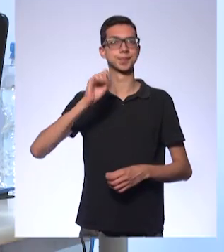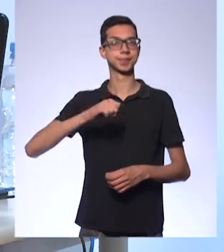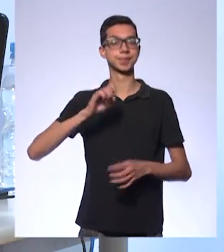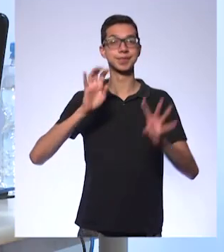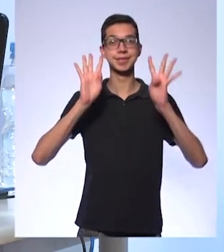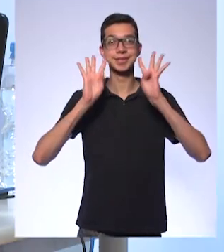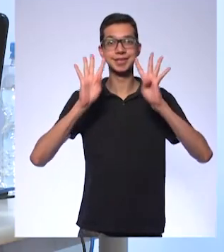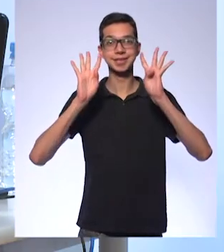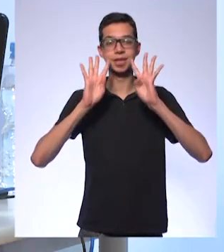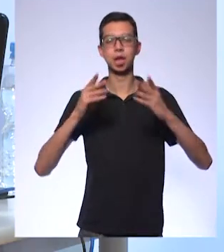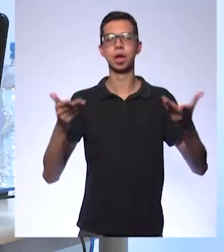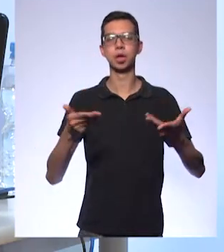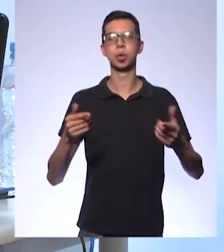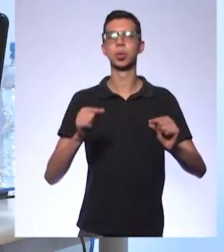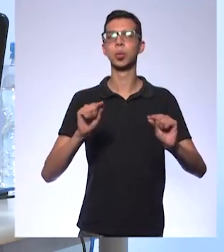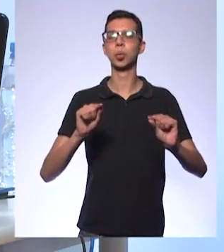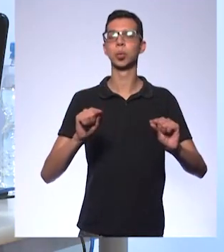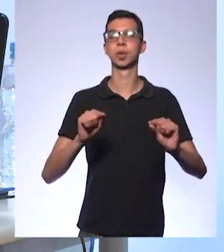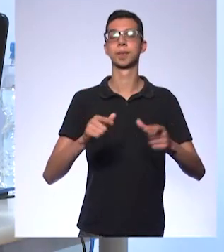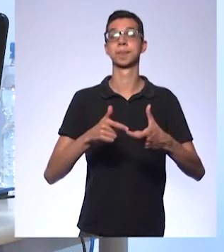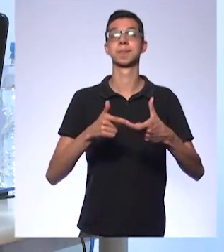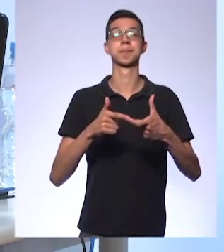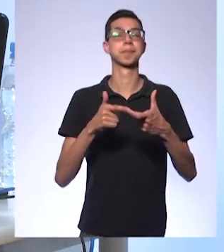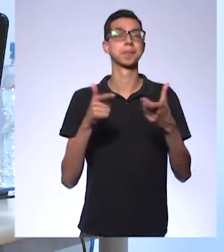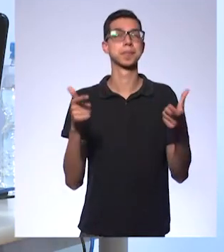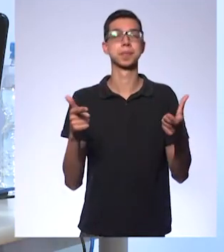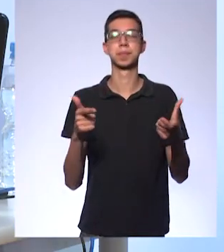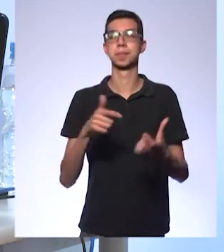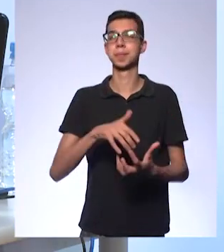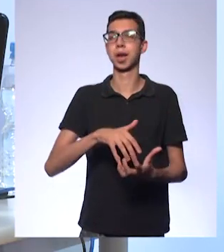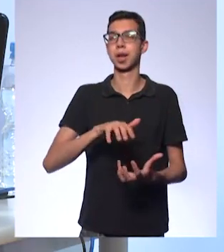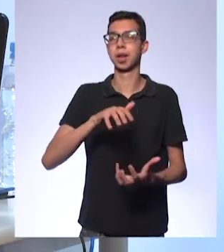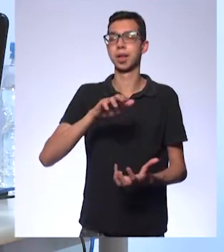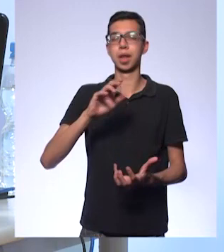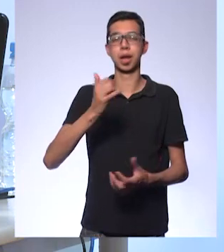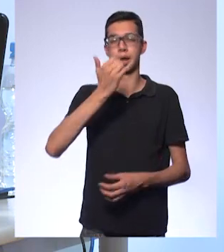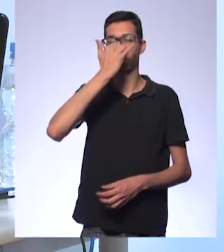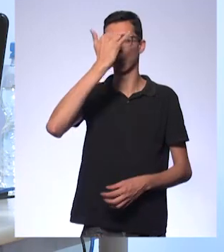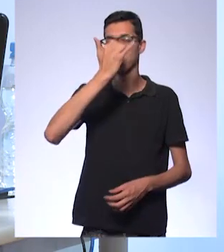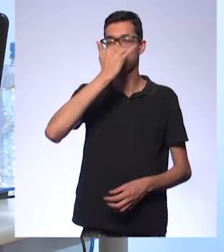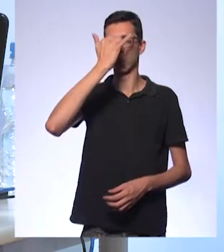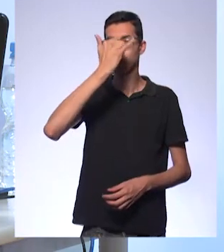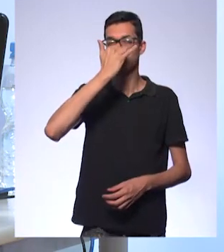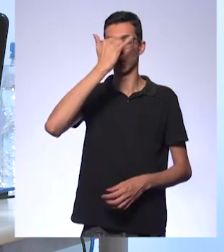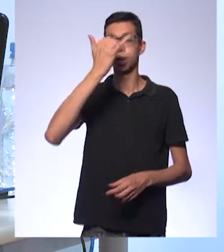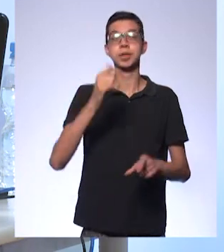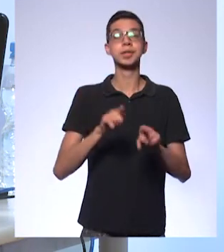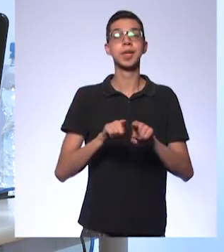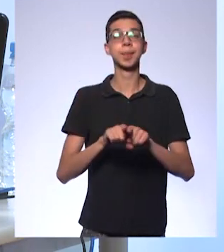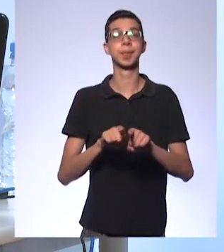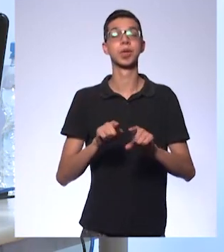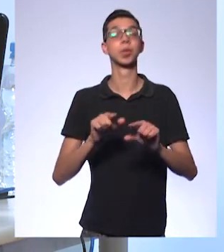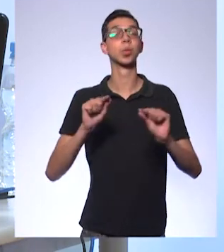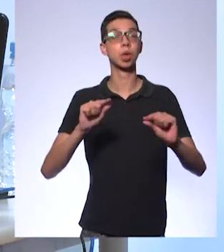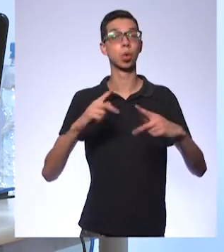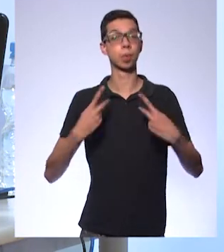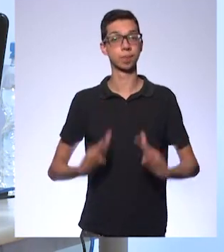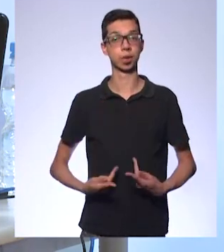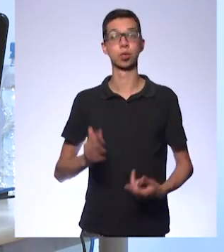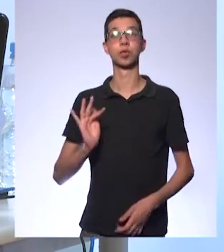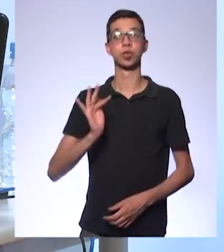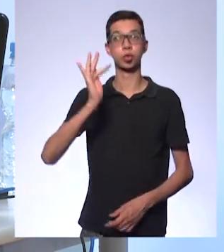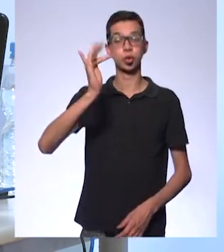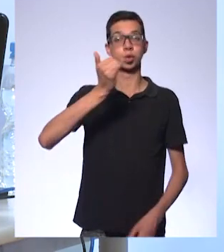o que vem provocando o aumento e quais são as consequências que a humanidade está ou pode vir a sofrer? Vai colocando aí